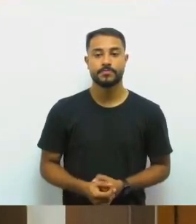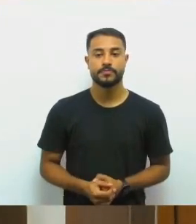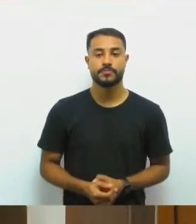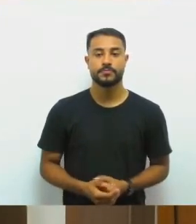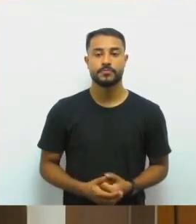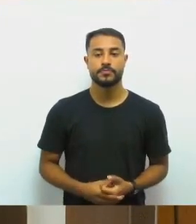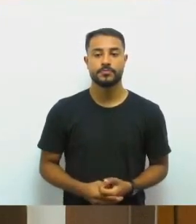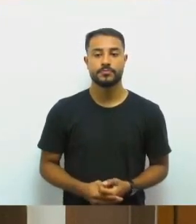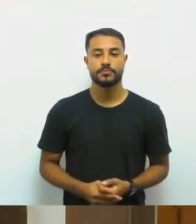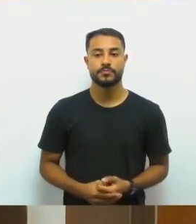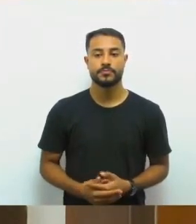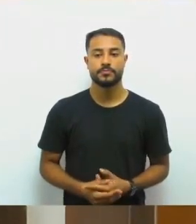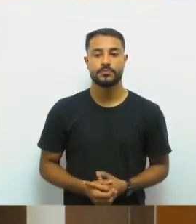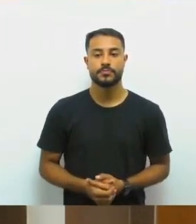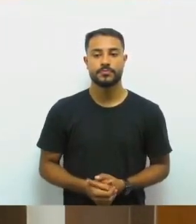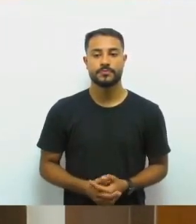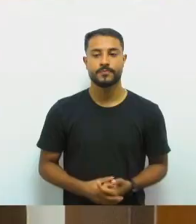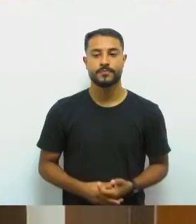aqui, charra a pauta.